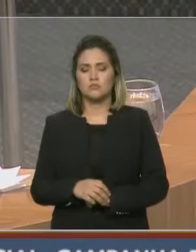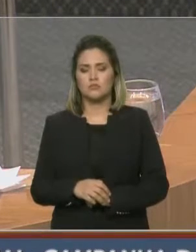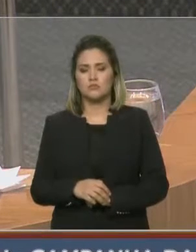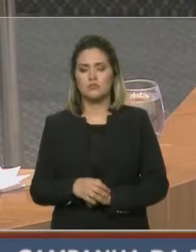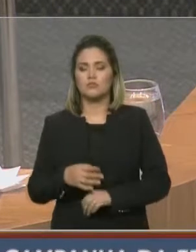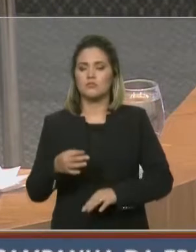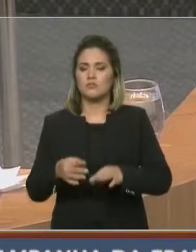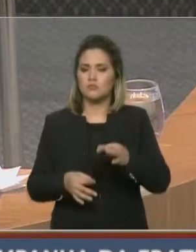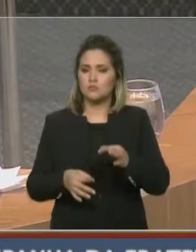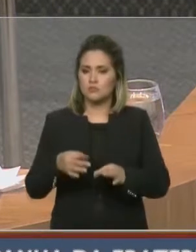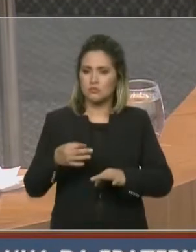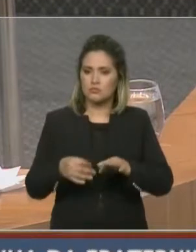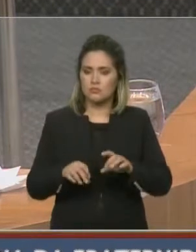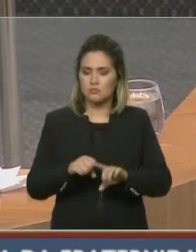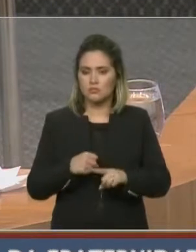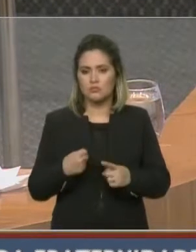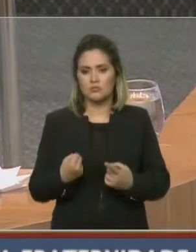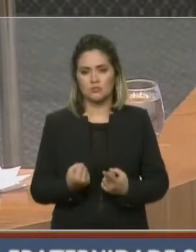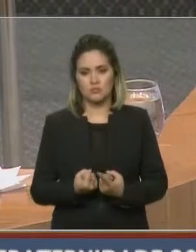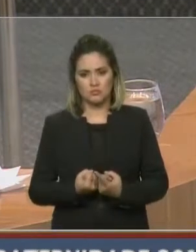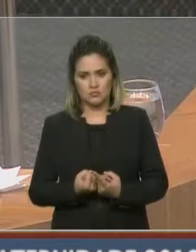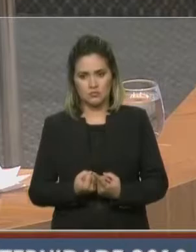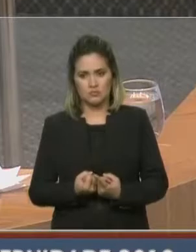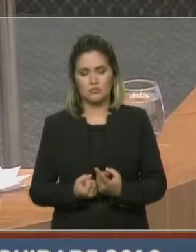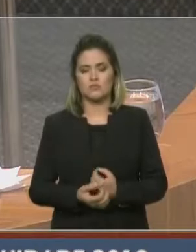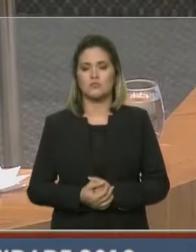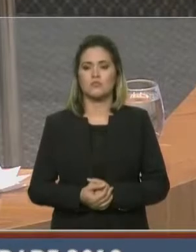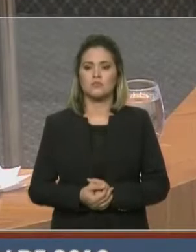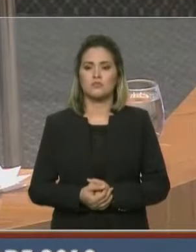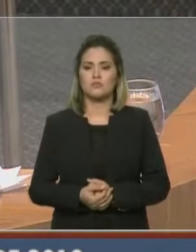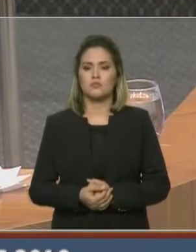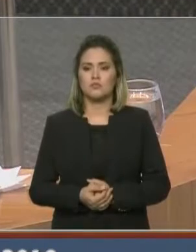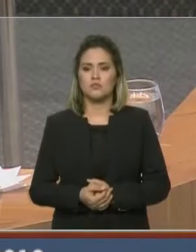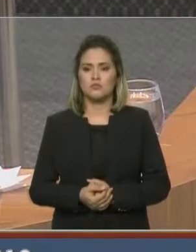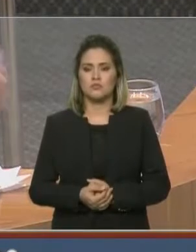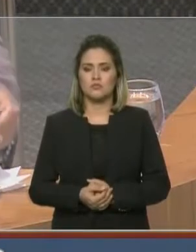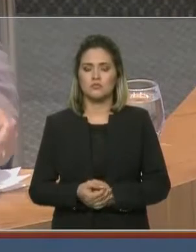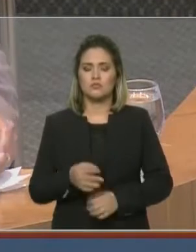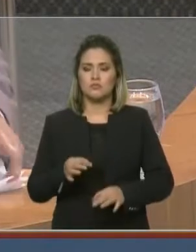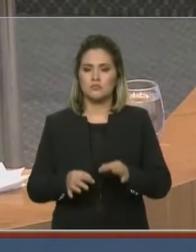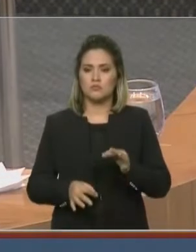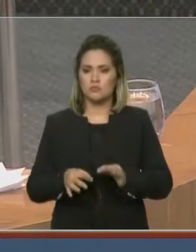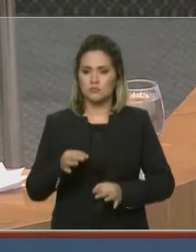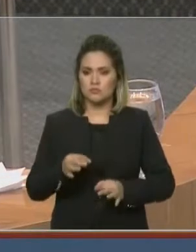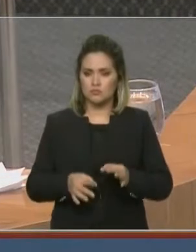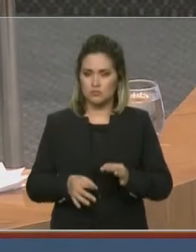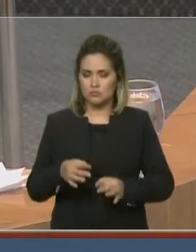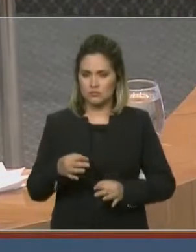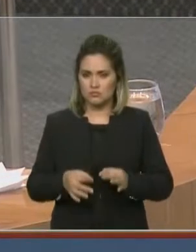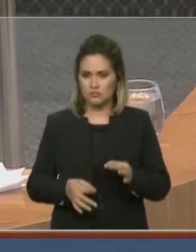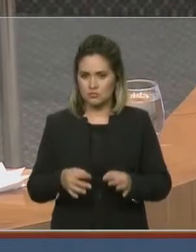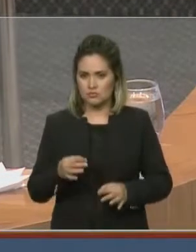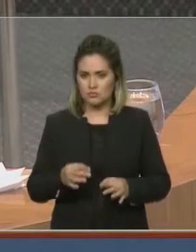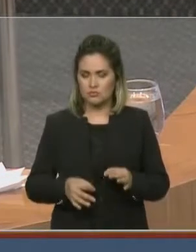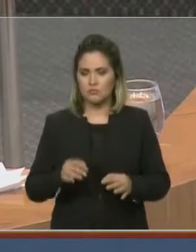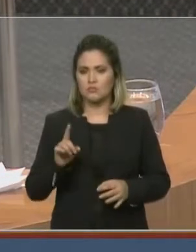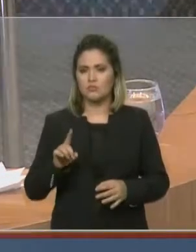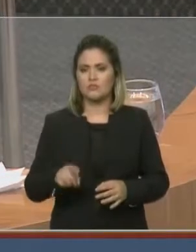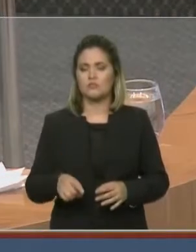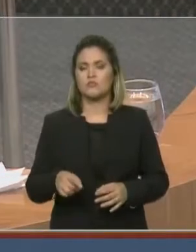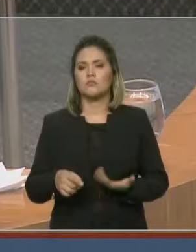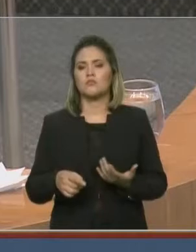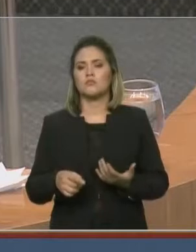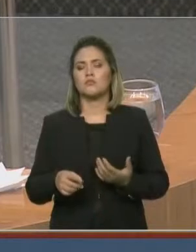da sociedade, enquanto que a justiça se refere a um estado ideal de